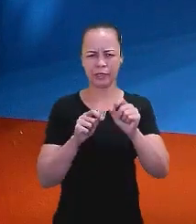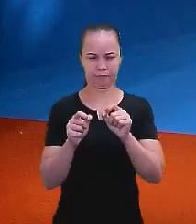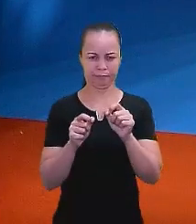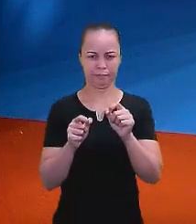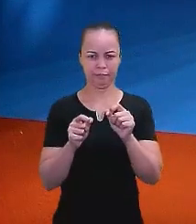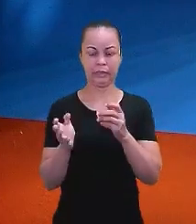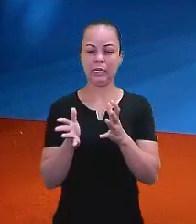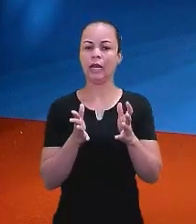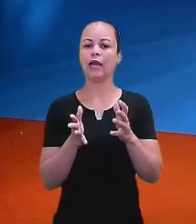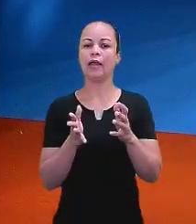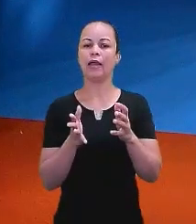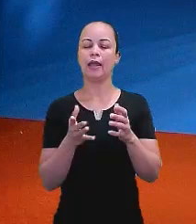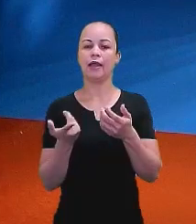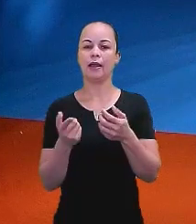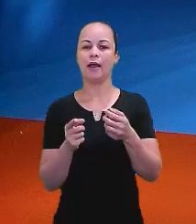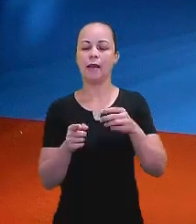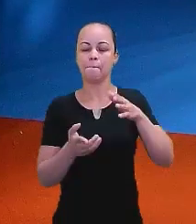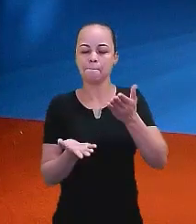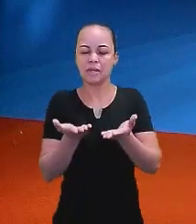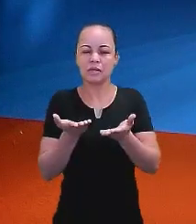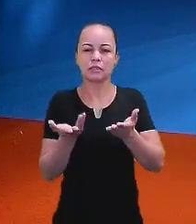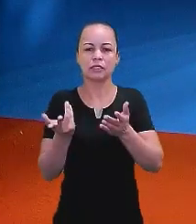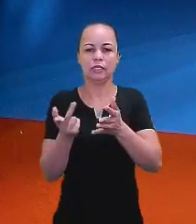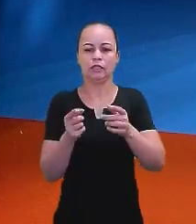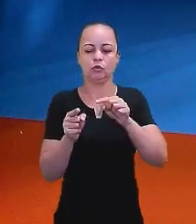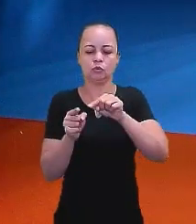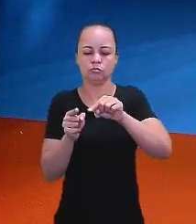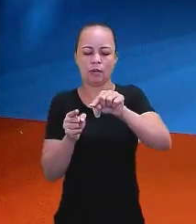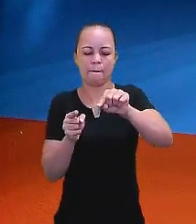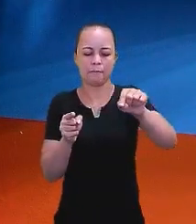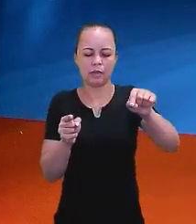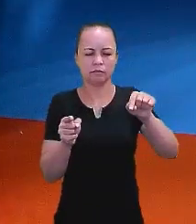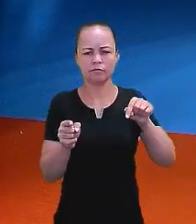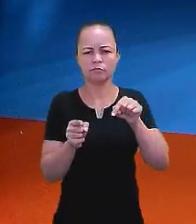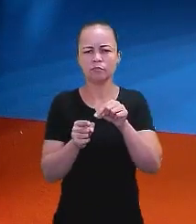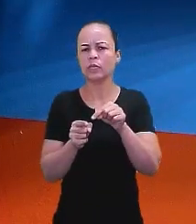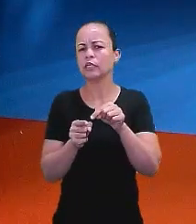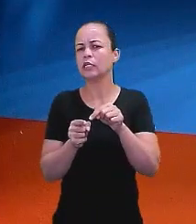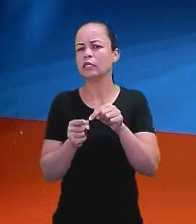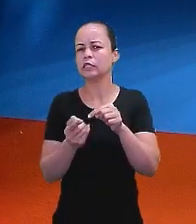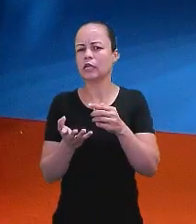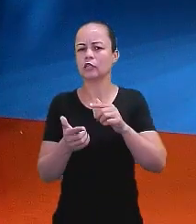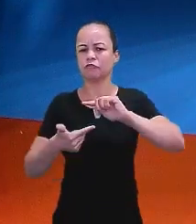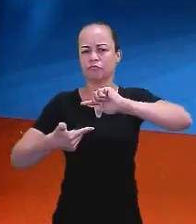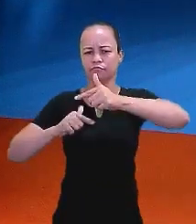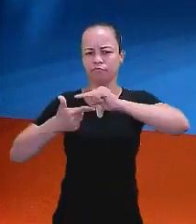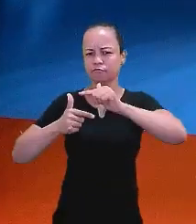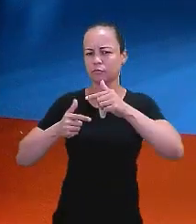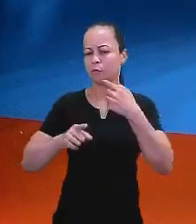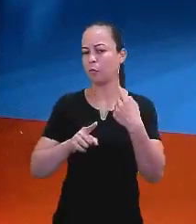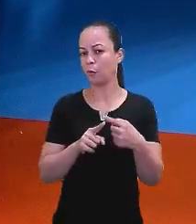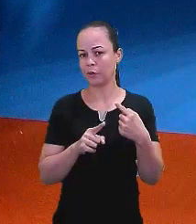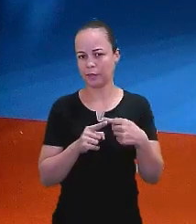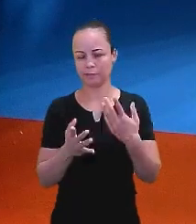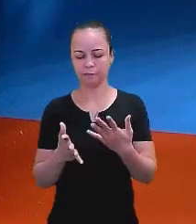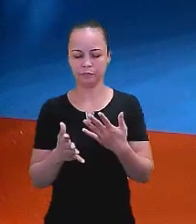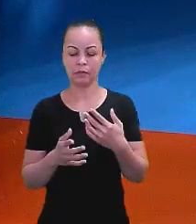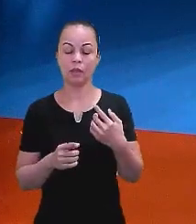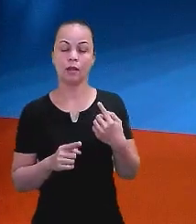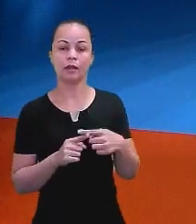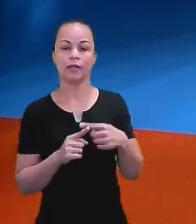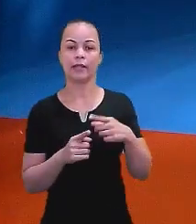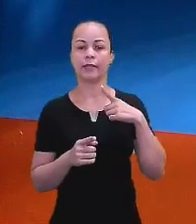do contorno de uma figura geométrica. Por que a gente diz medida do contorno de uma figura geométrica? Porque a gente tem o comprimento